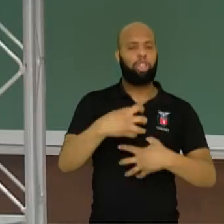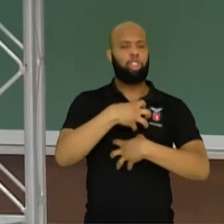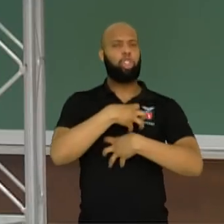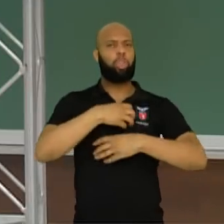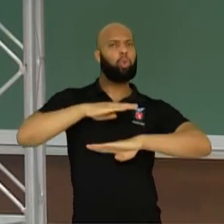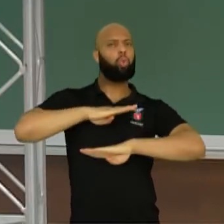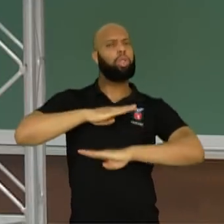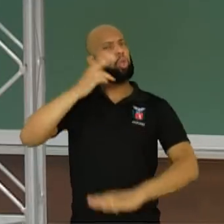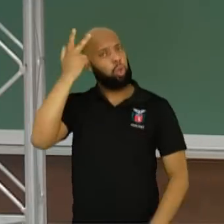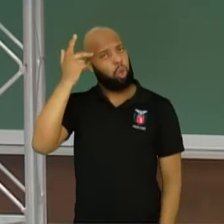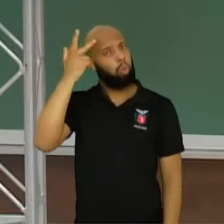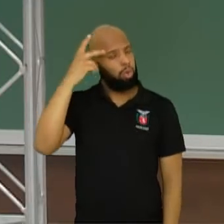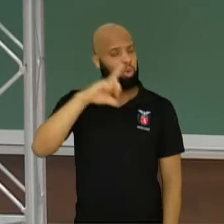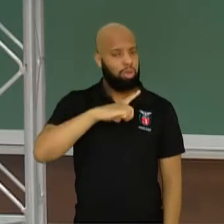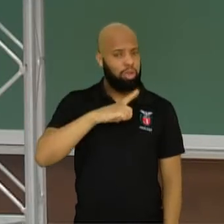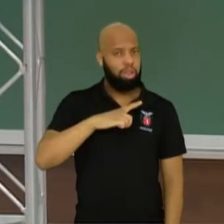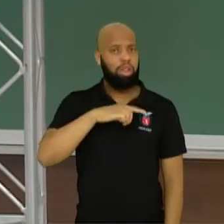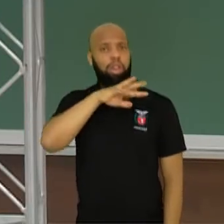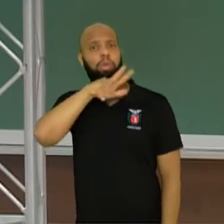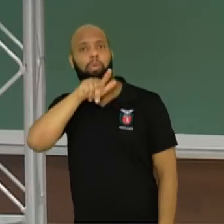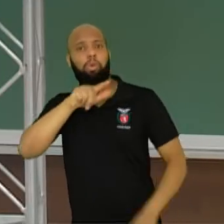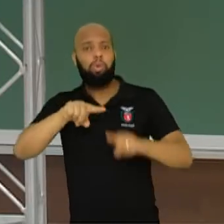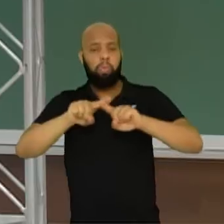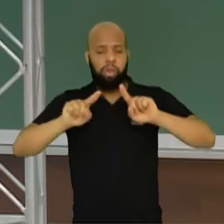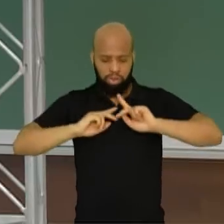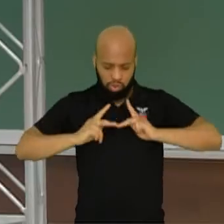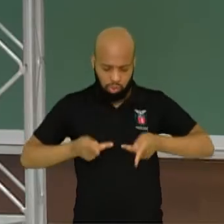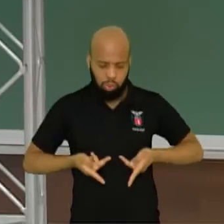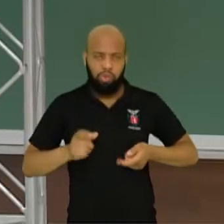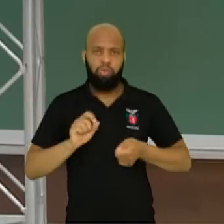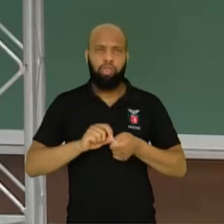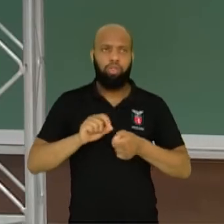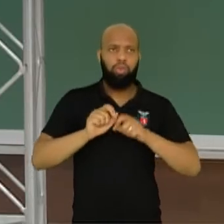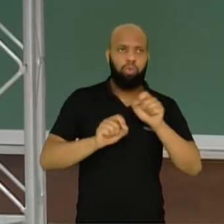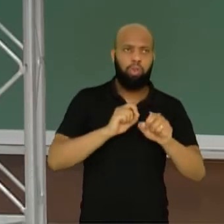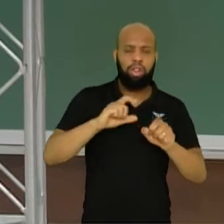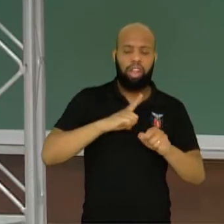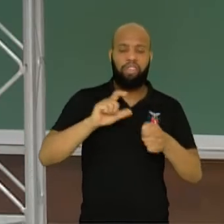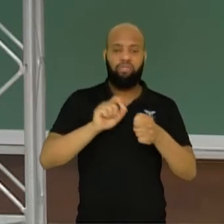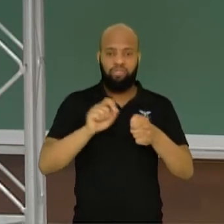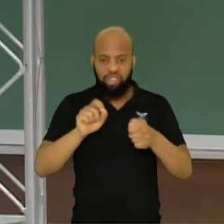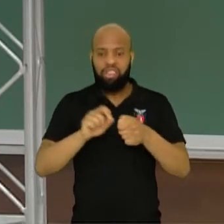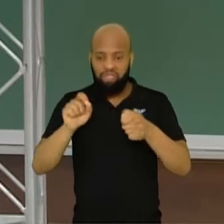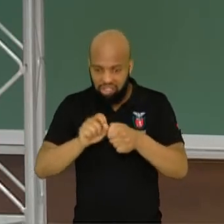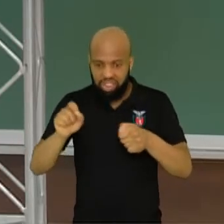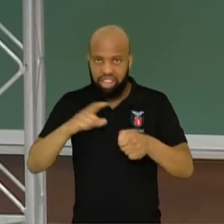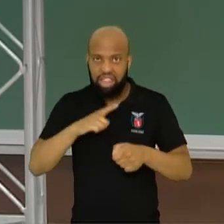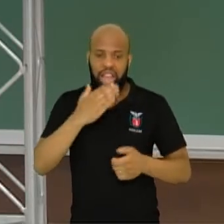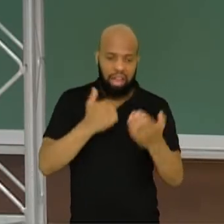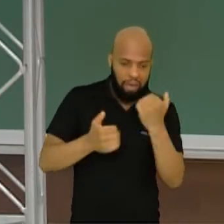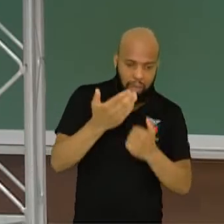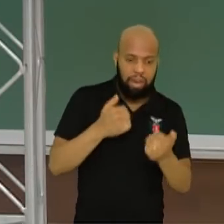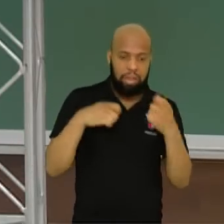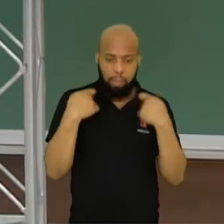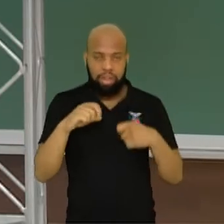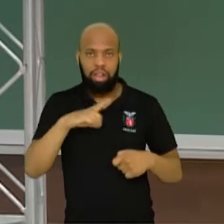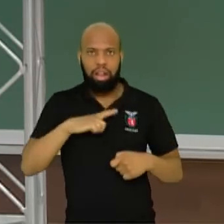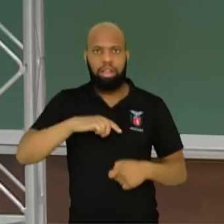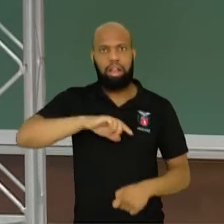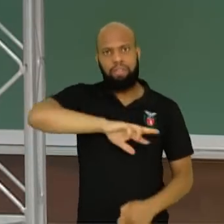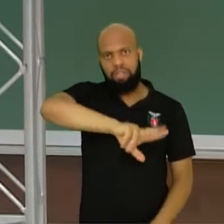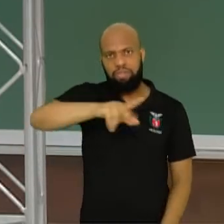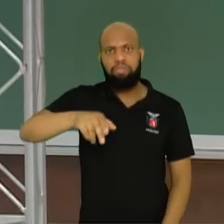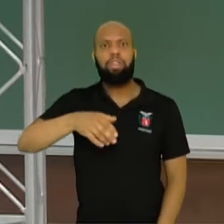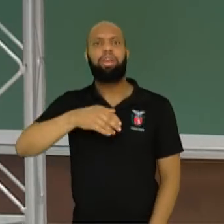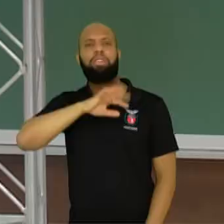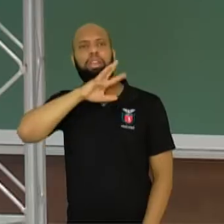normal nós termos animais, porém, como o homem produz, ter uma criação, eu tenho fazendas com esses animais, que